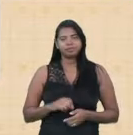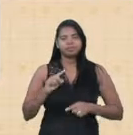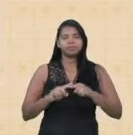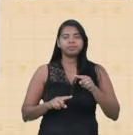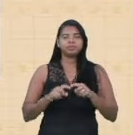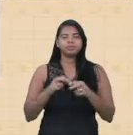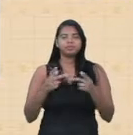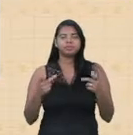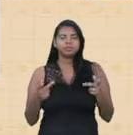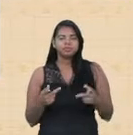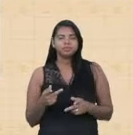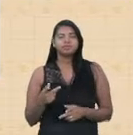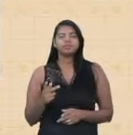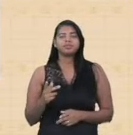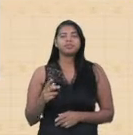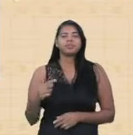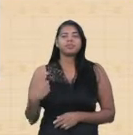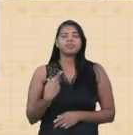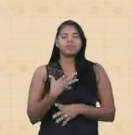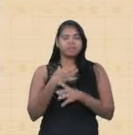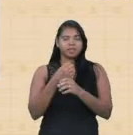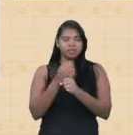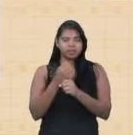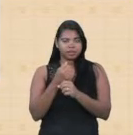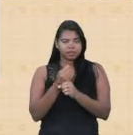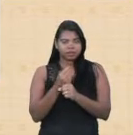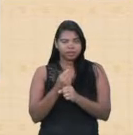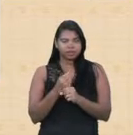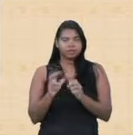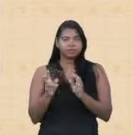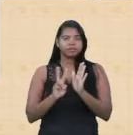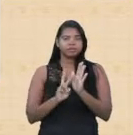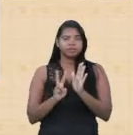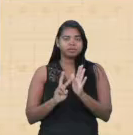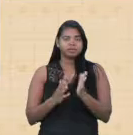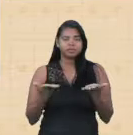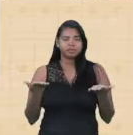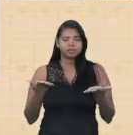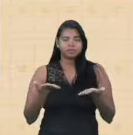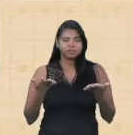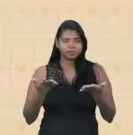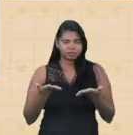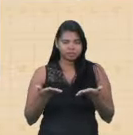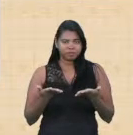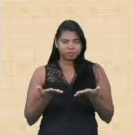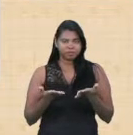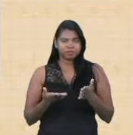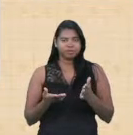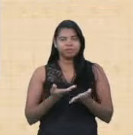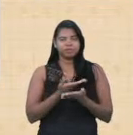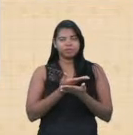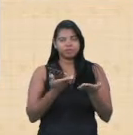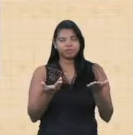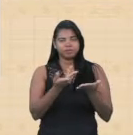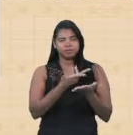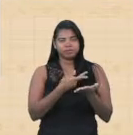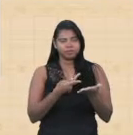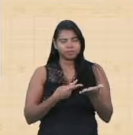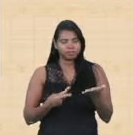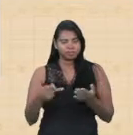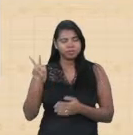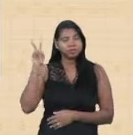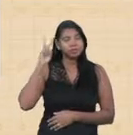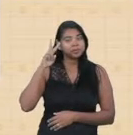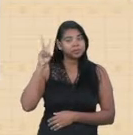o fato em que a nossa soma de vetores, ela agora não fica mais sobre o papel que você está desenhando. Lembre-se que